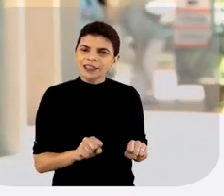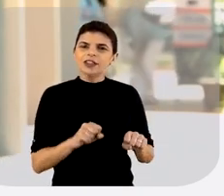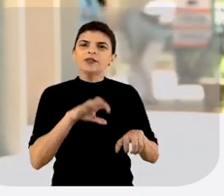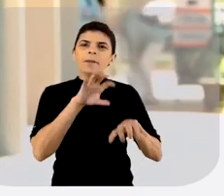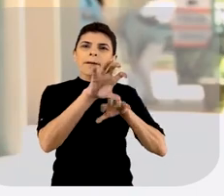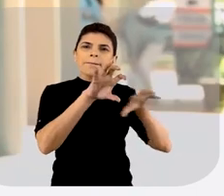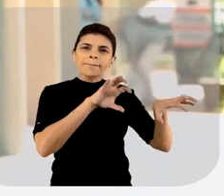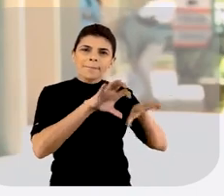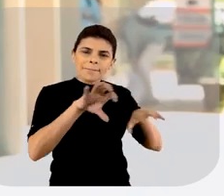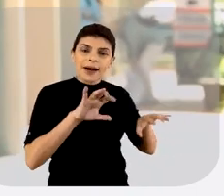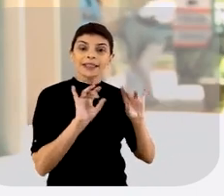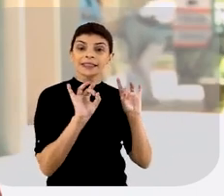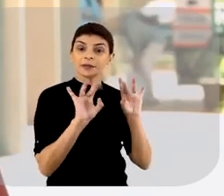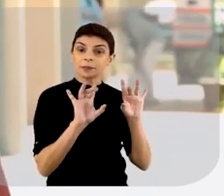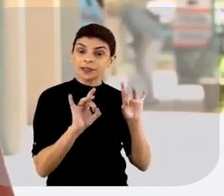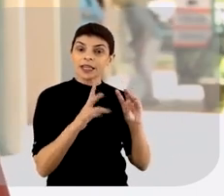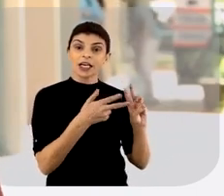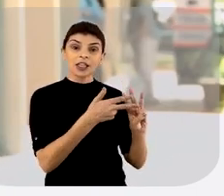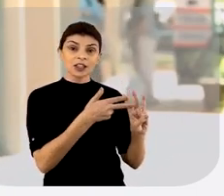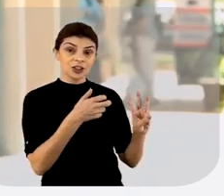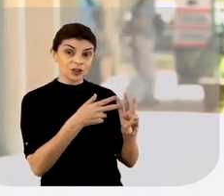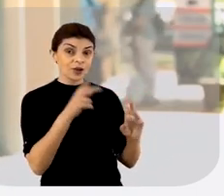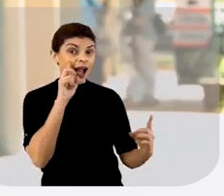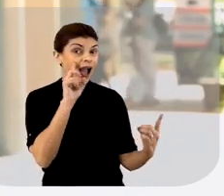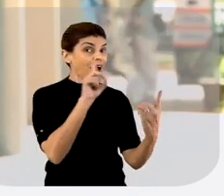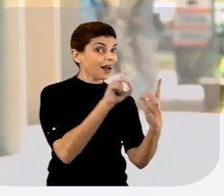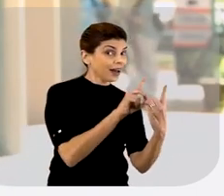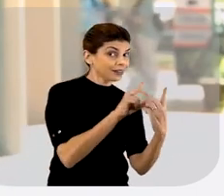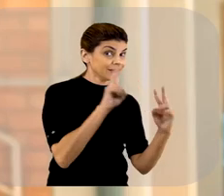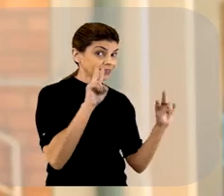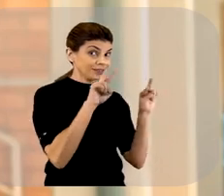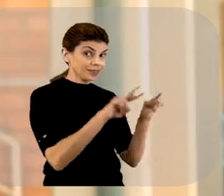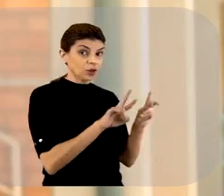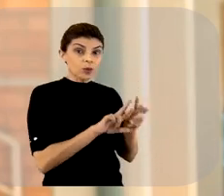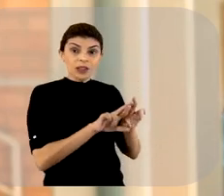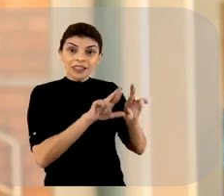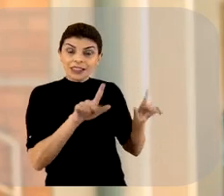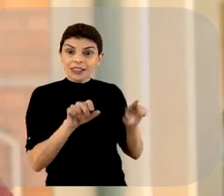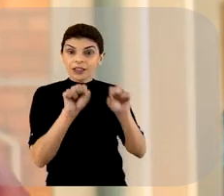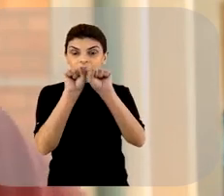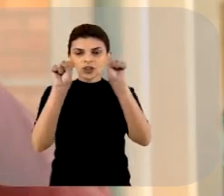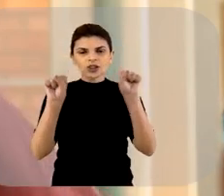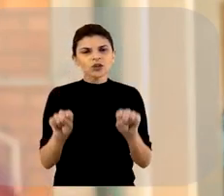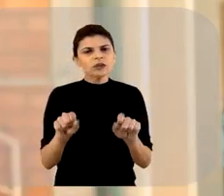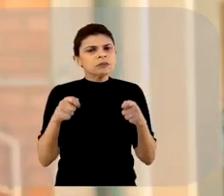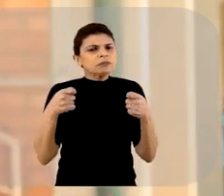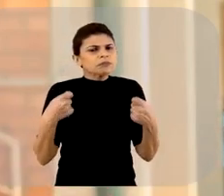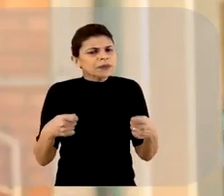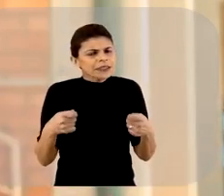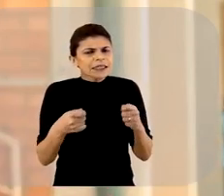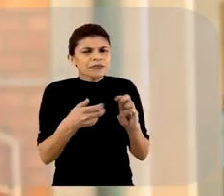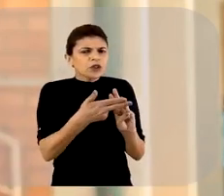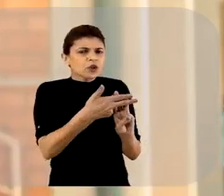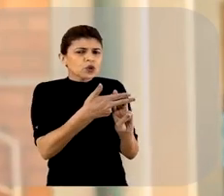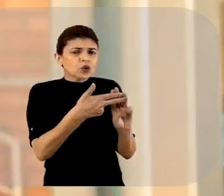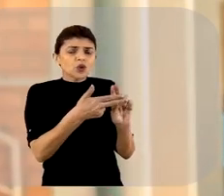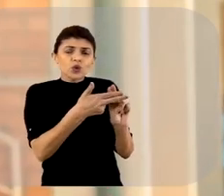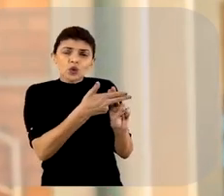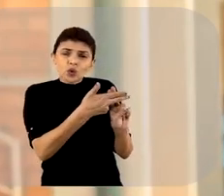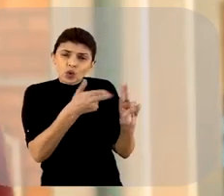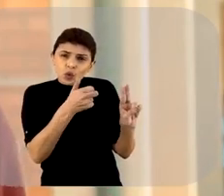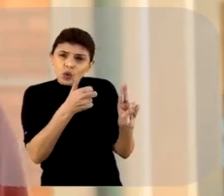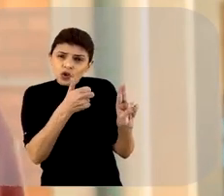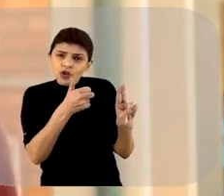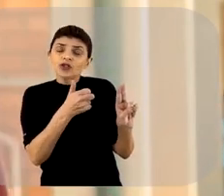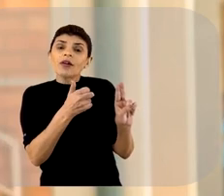sanitários especiais indígenas, fala na atenção diferenciada, e que o SUS deveria se adaptar, né, para